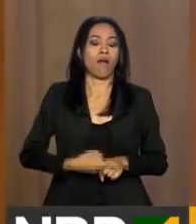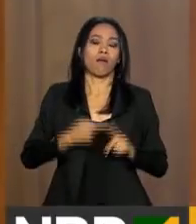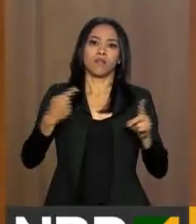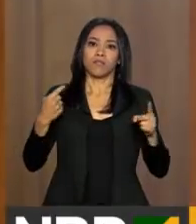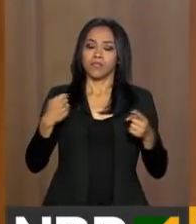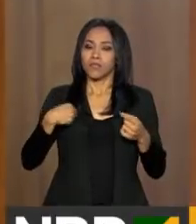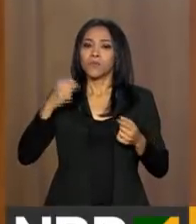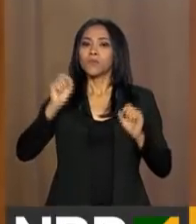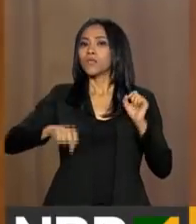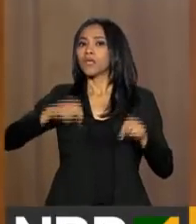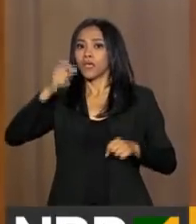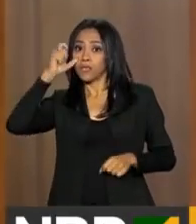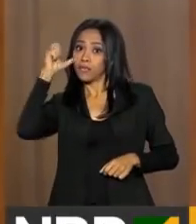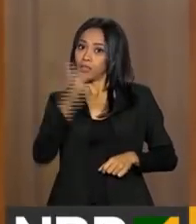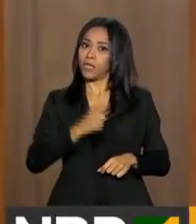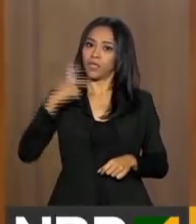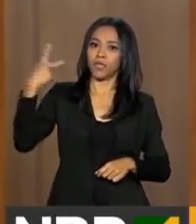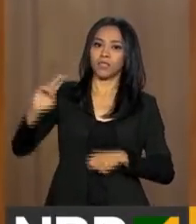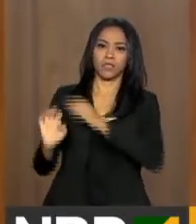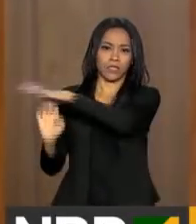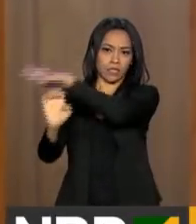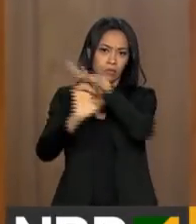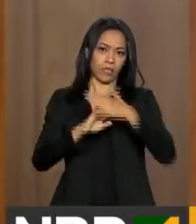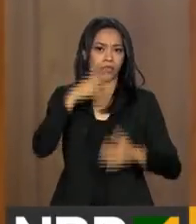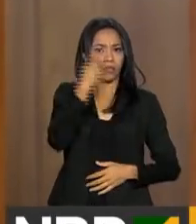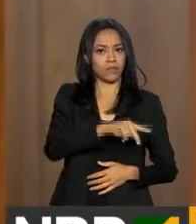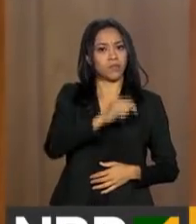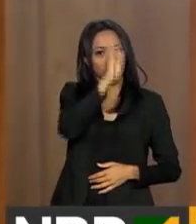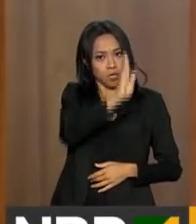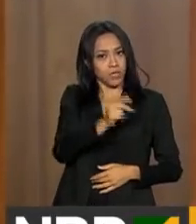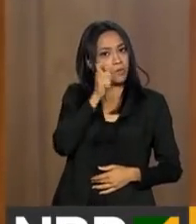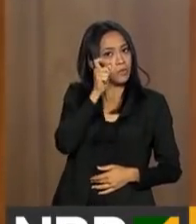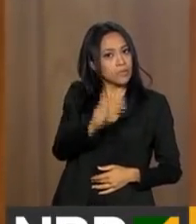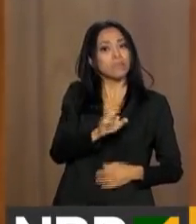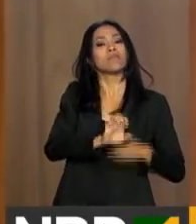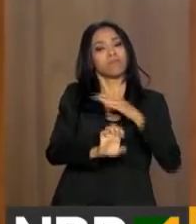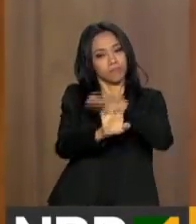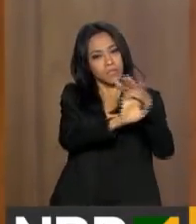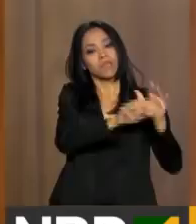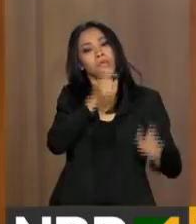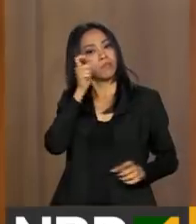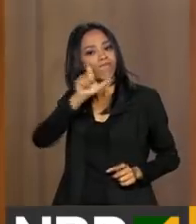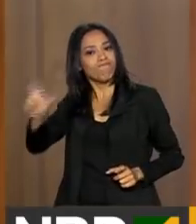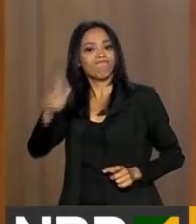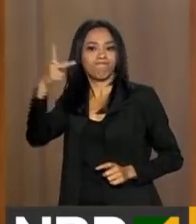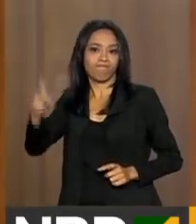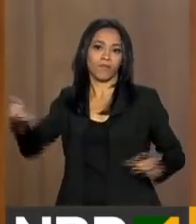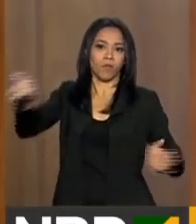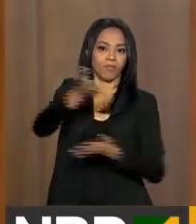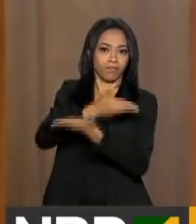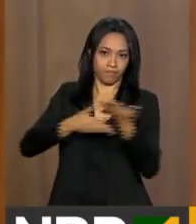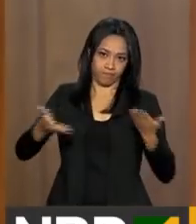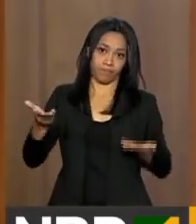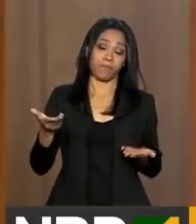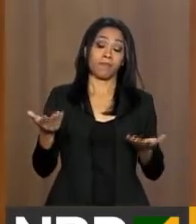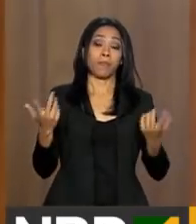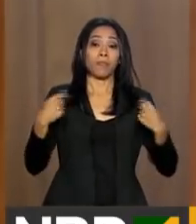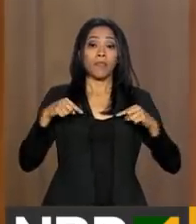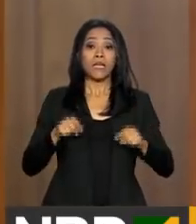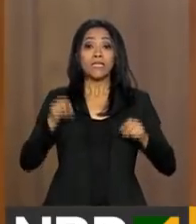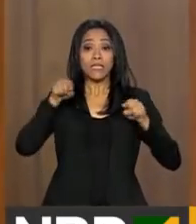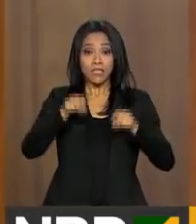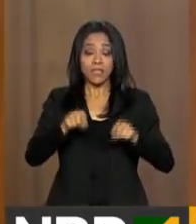o desejo dos nossos empresários de investirem no Chile. E, aliás, nesse plano